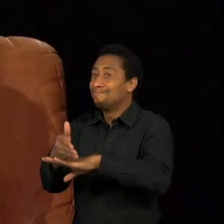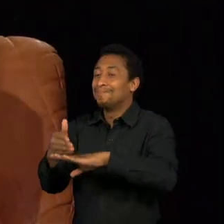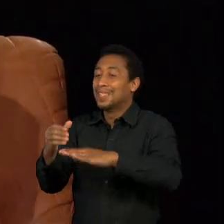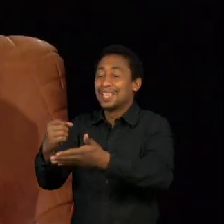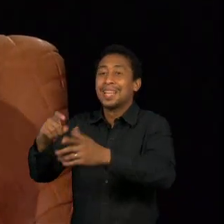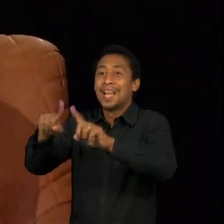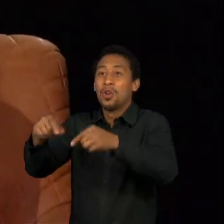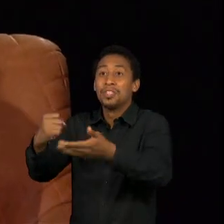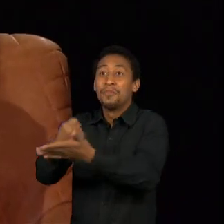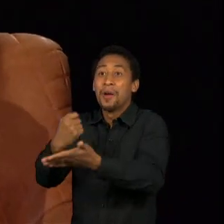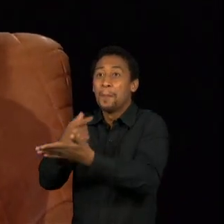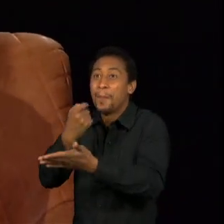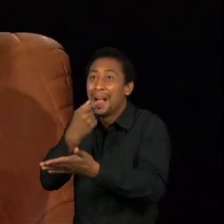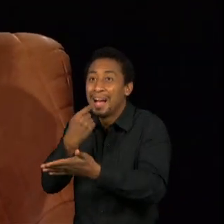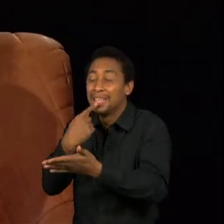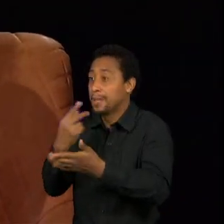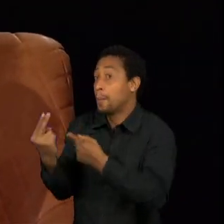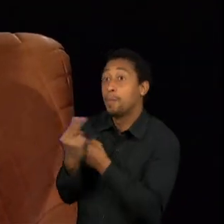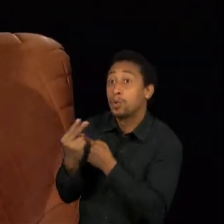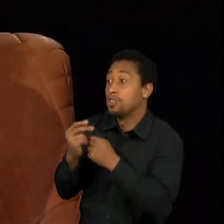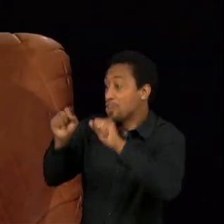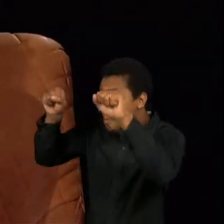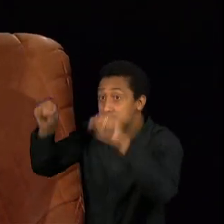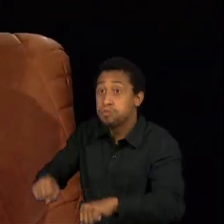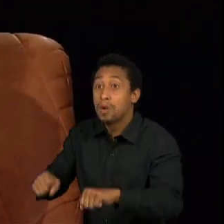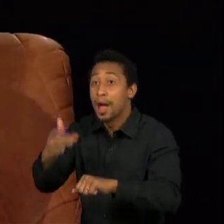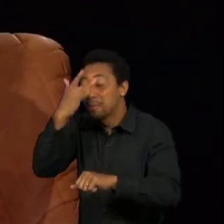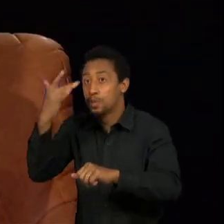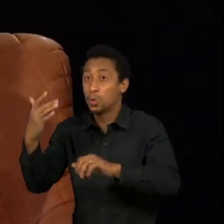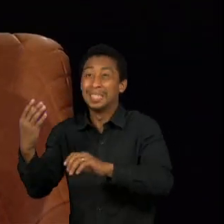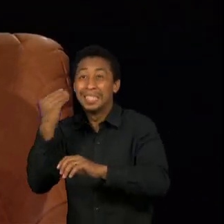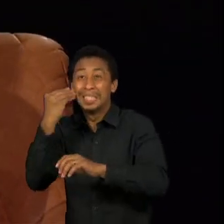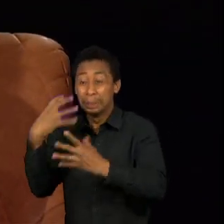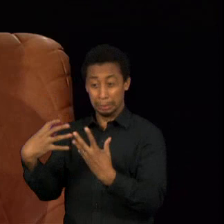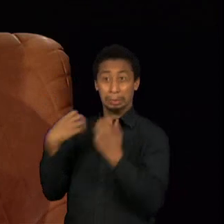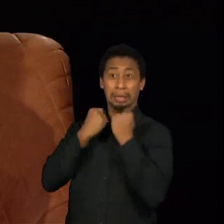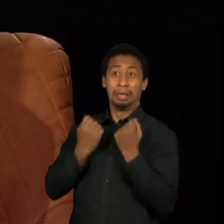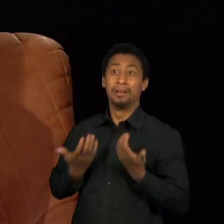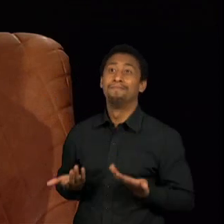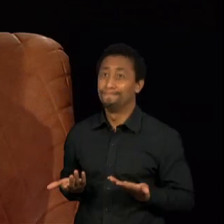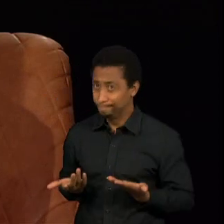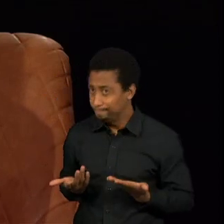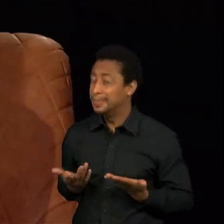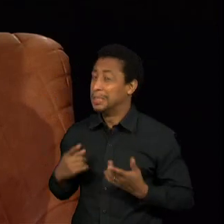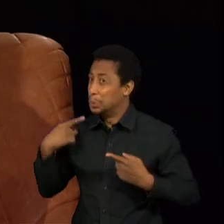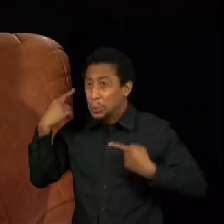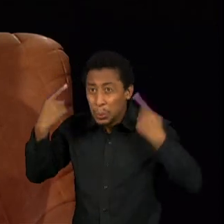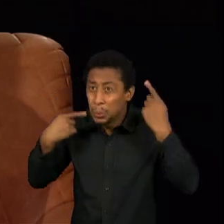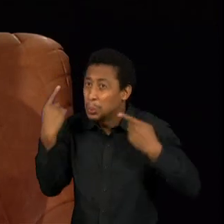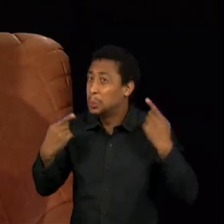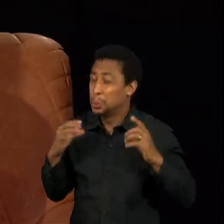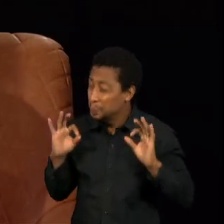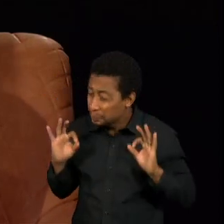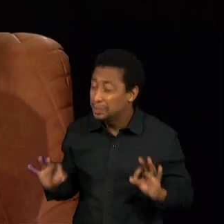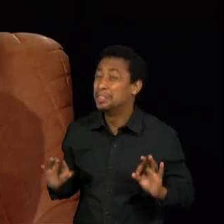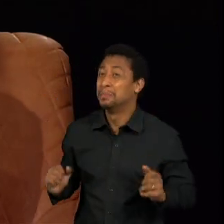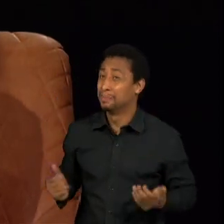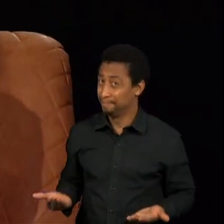muita gente atrás. Muito louco, né? E, isso aconteceu